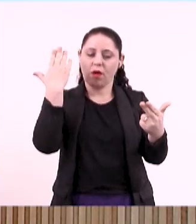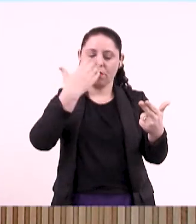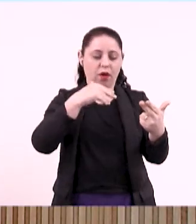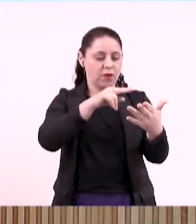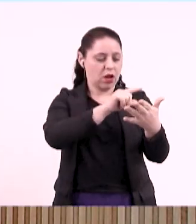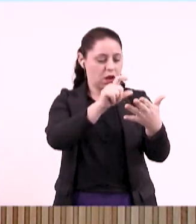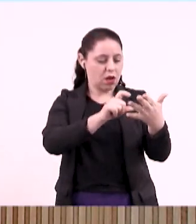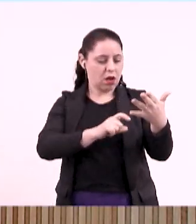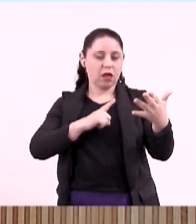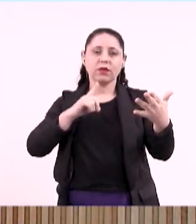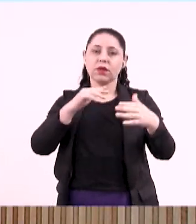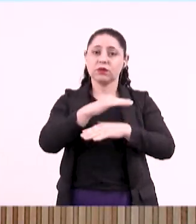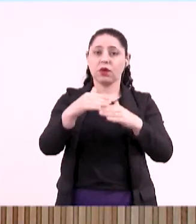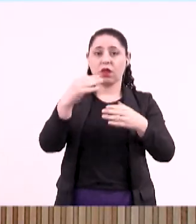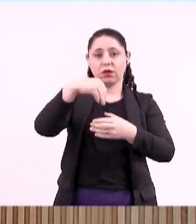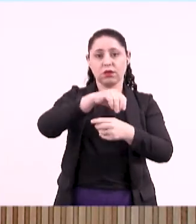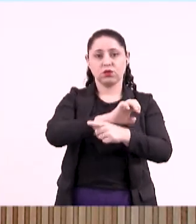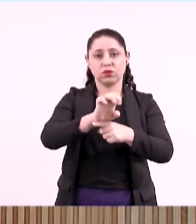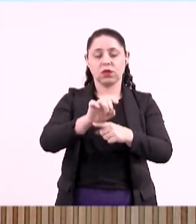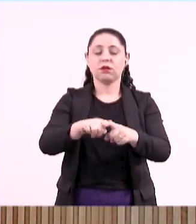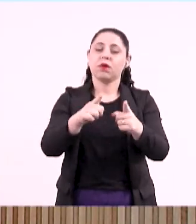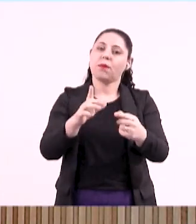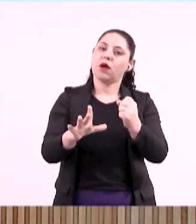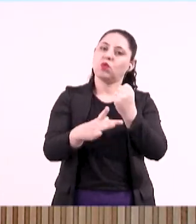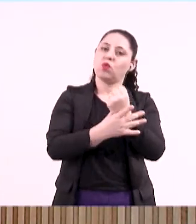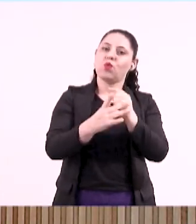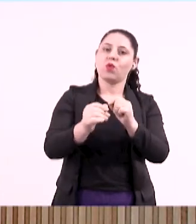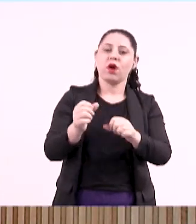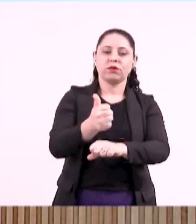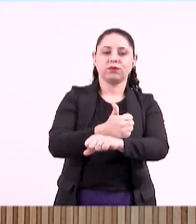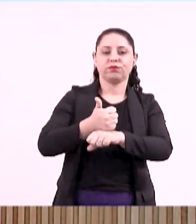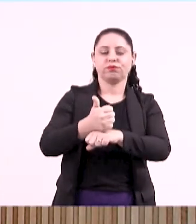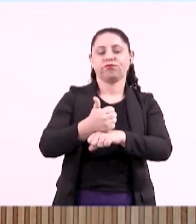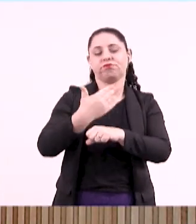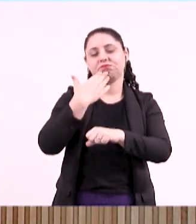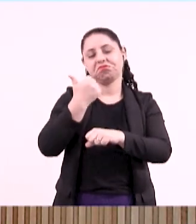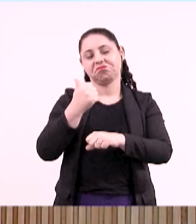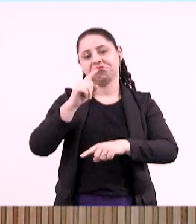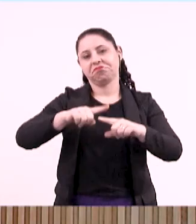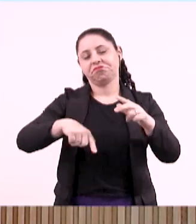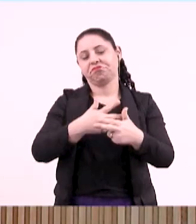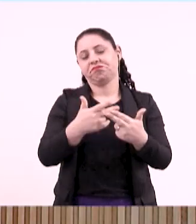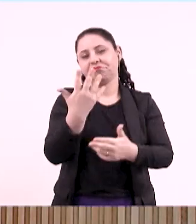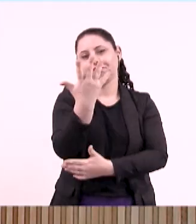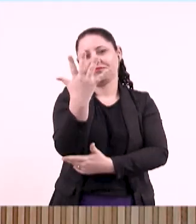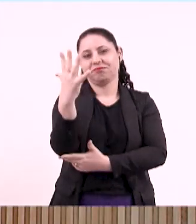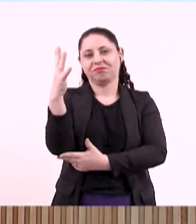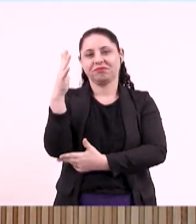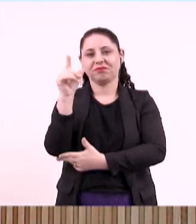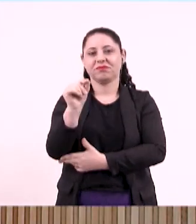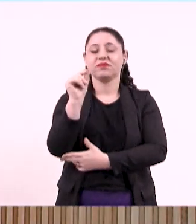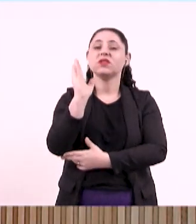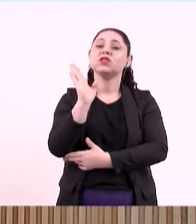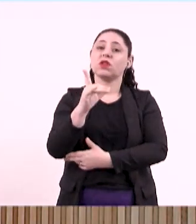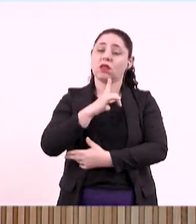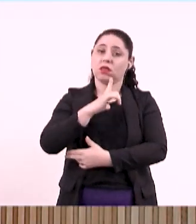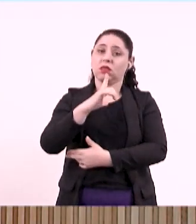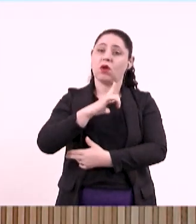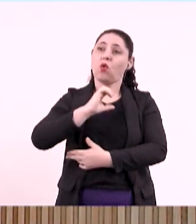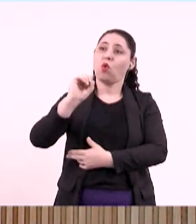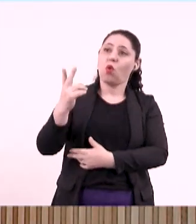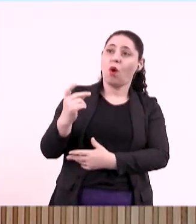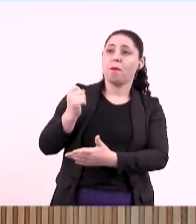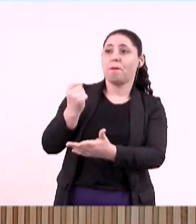nos plantios aqui em Mato Grosso do Sul e também assegura a qualidade dos produtos vegetais que são já encaminhados ou para